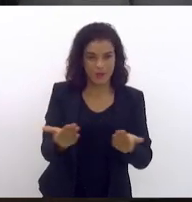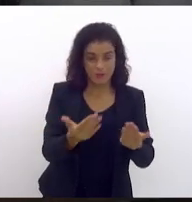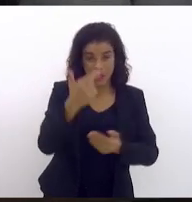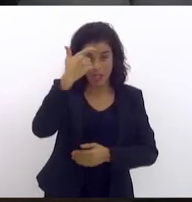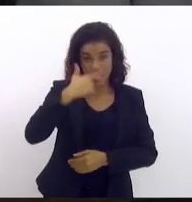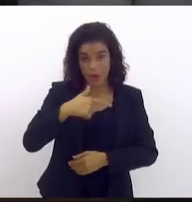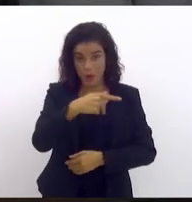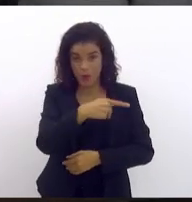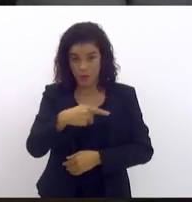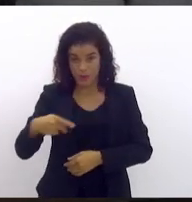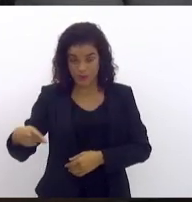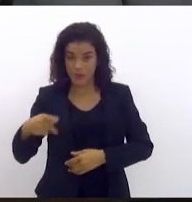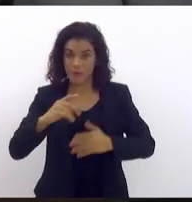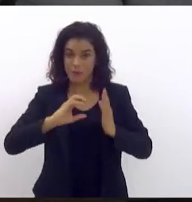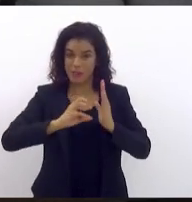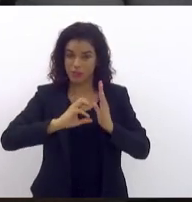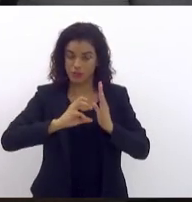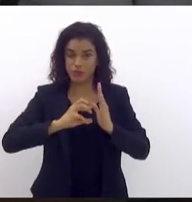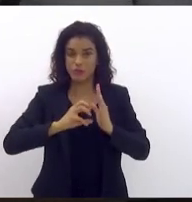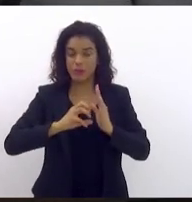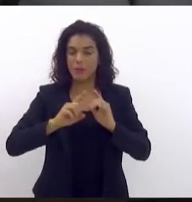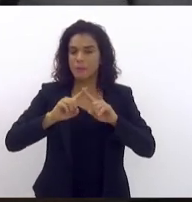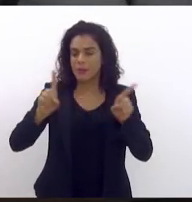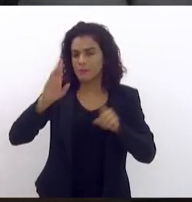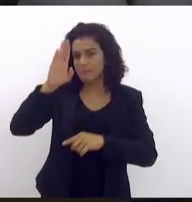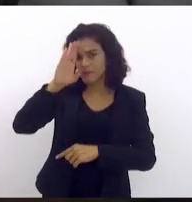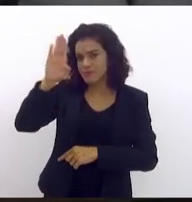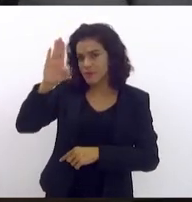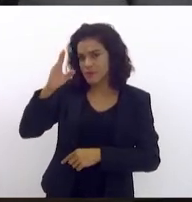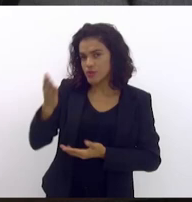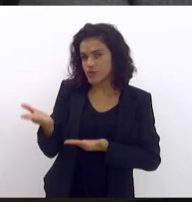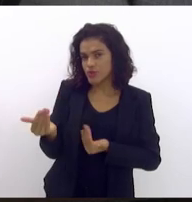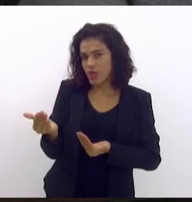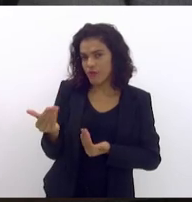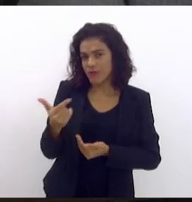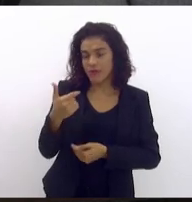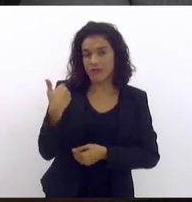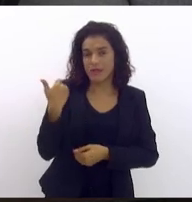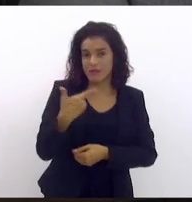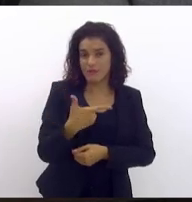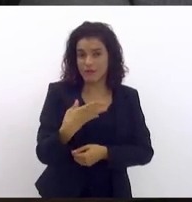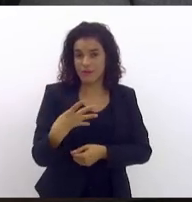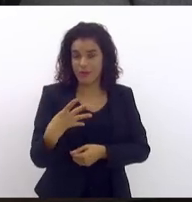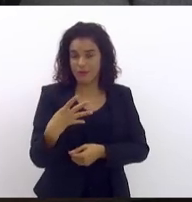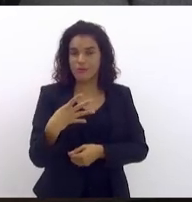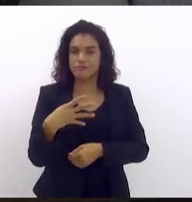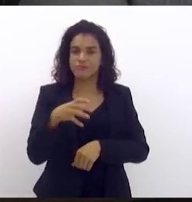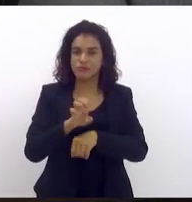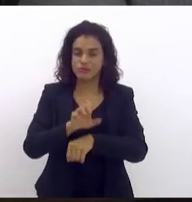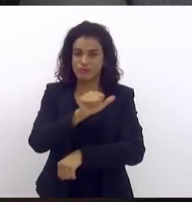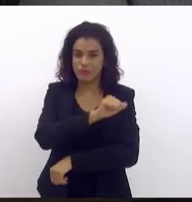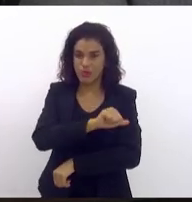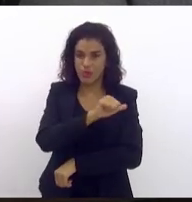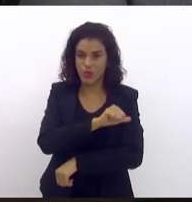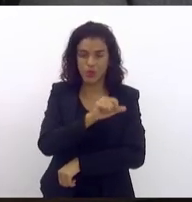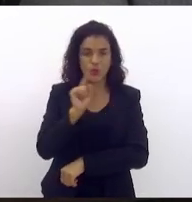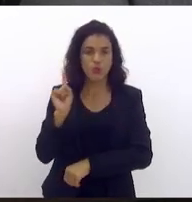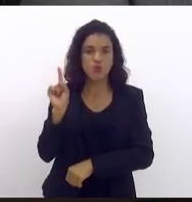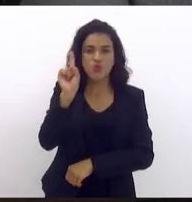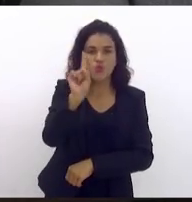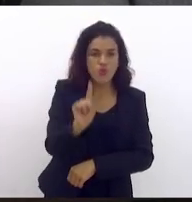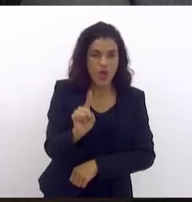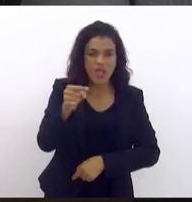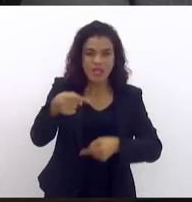presidente de juventude partidária mas principalmente como jovem de 24 anos do Estado do Rio de Janeiro não vim aqui debater as mais